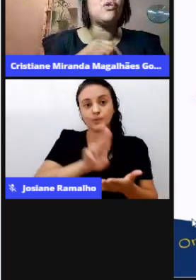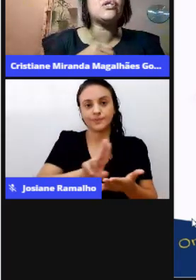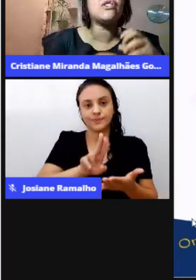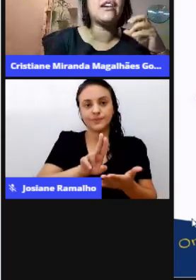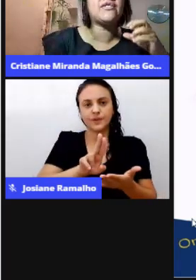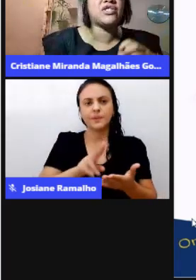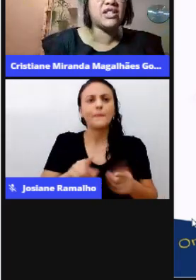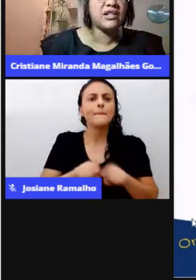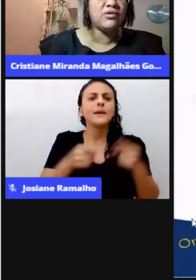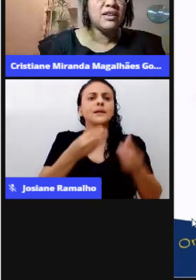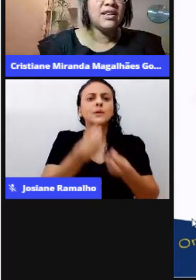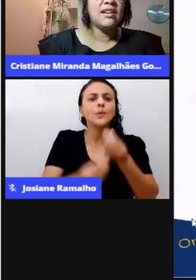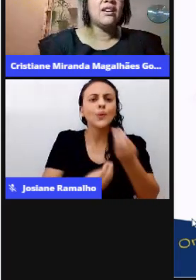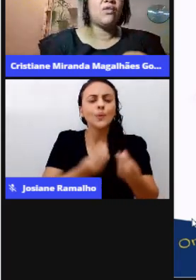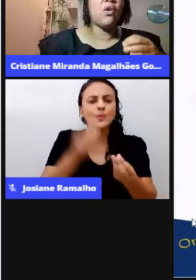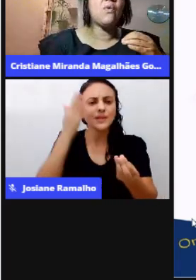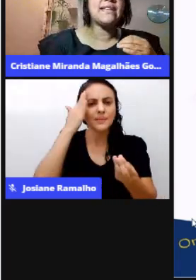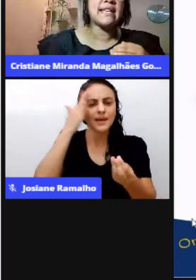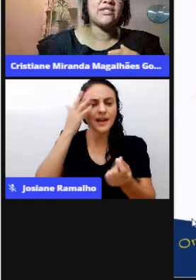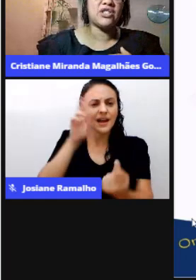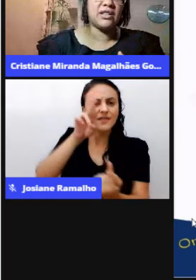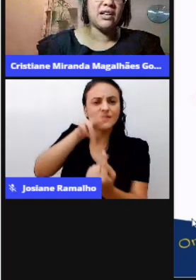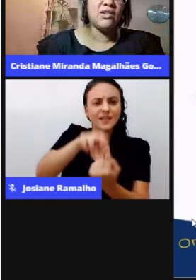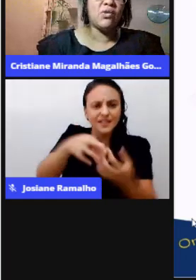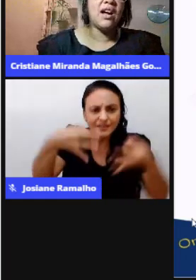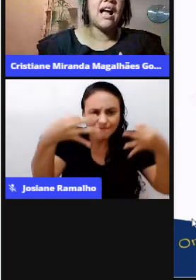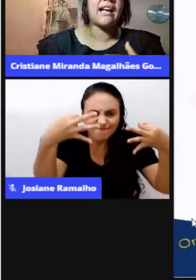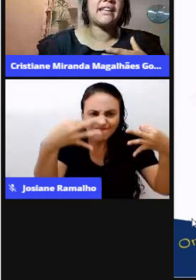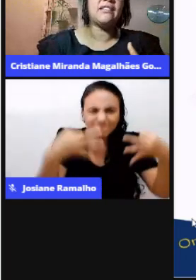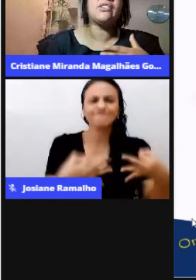referência? De onde eu retiro com